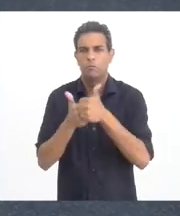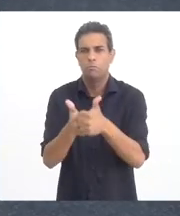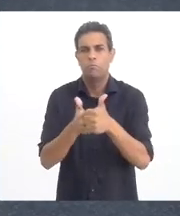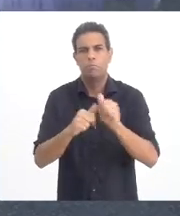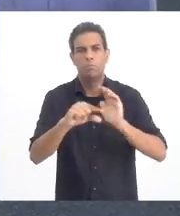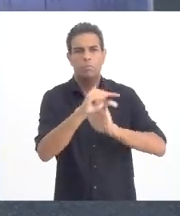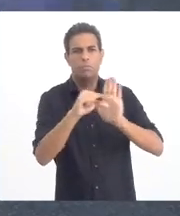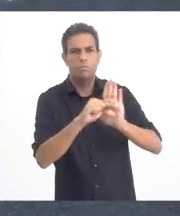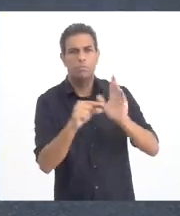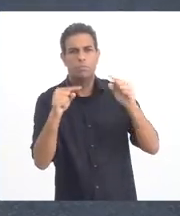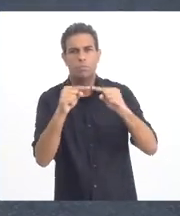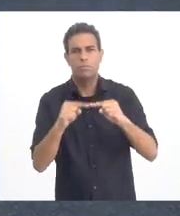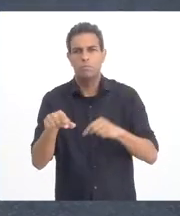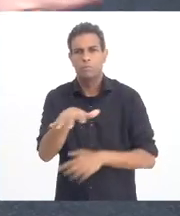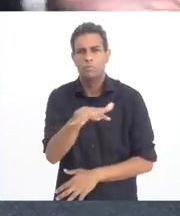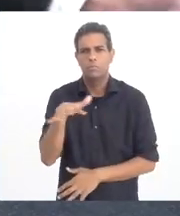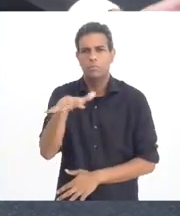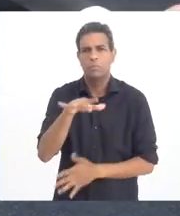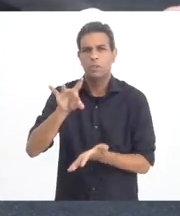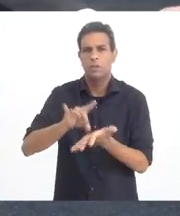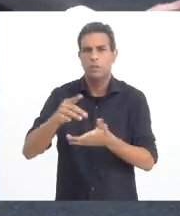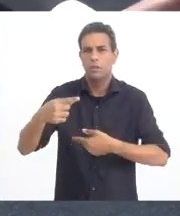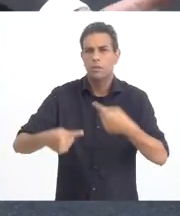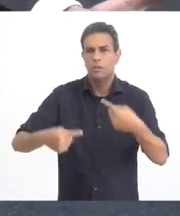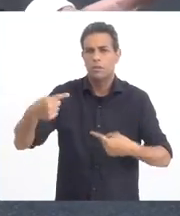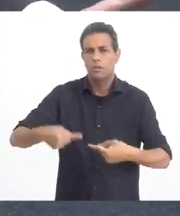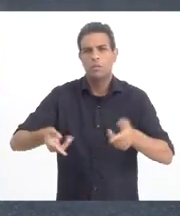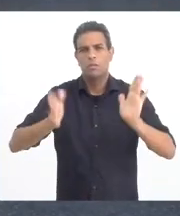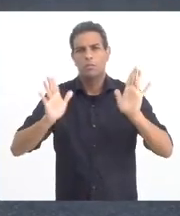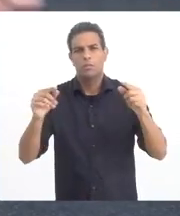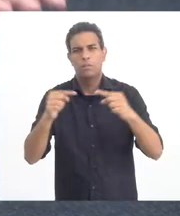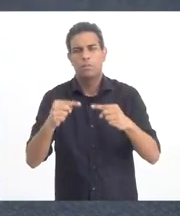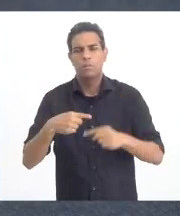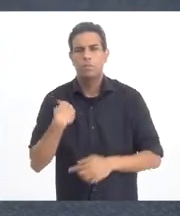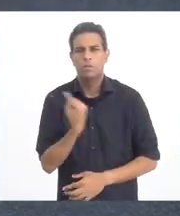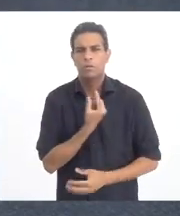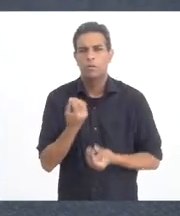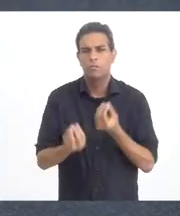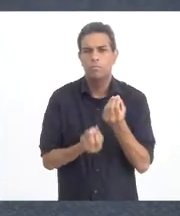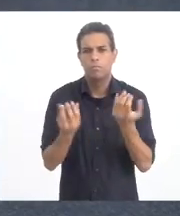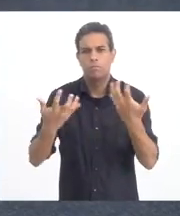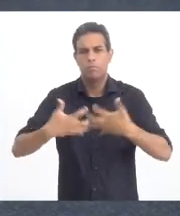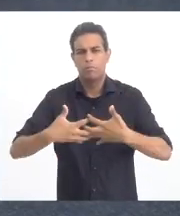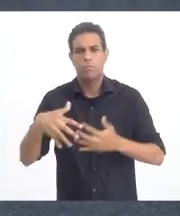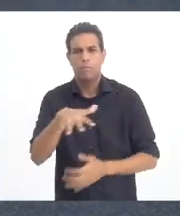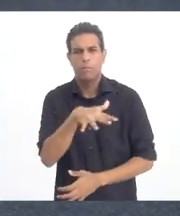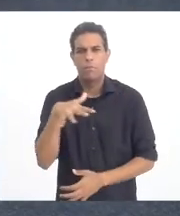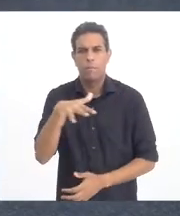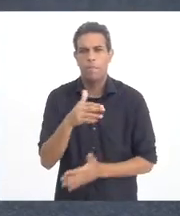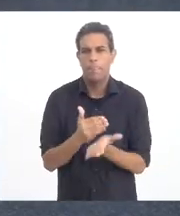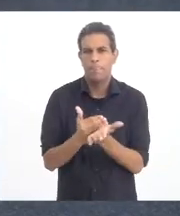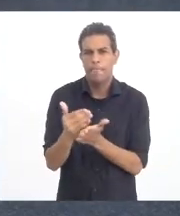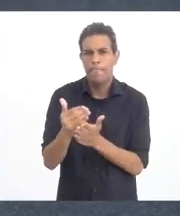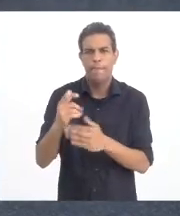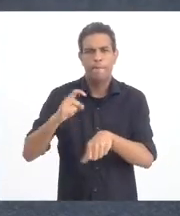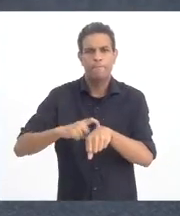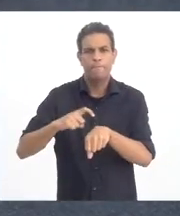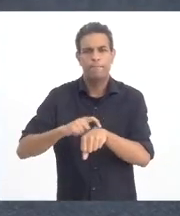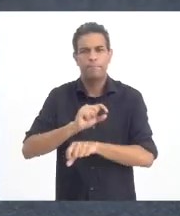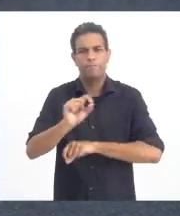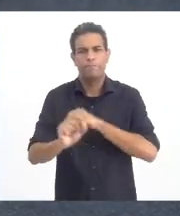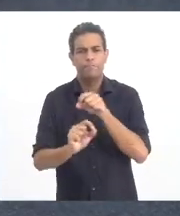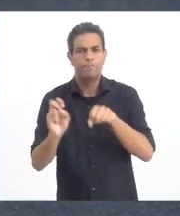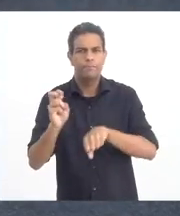para compor aquela mesa e discutir as propostas. Não pode ser de qualquer jeito, somente